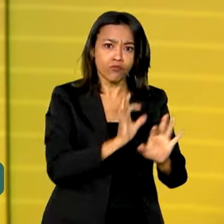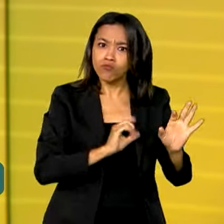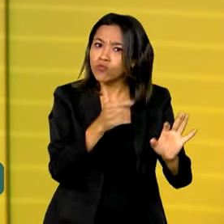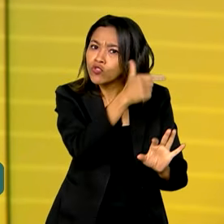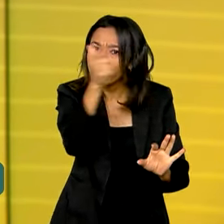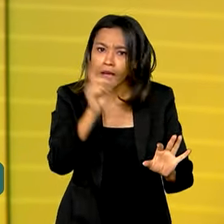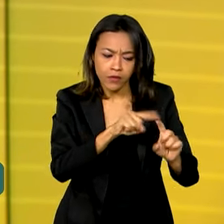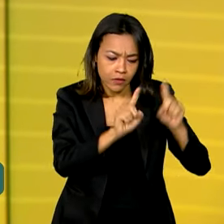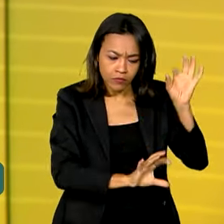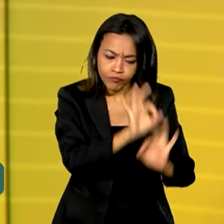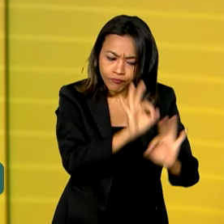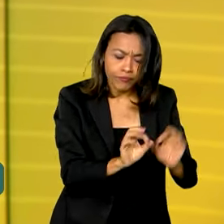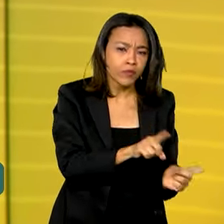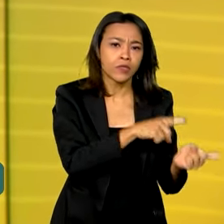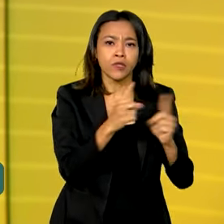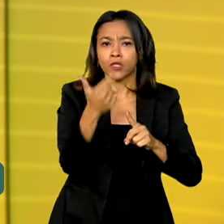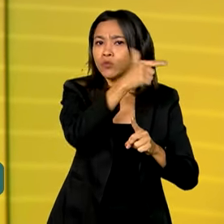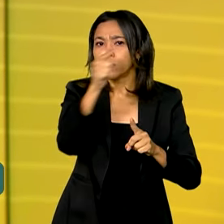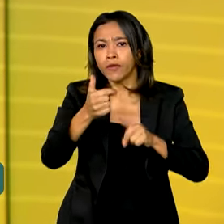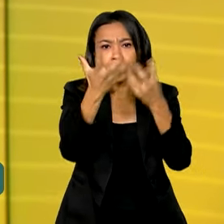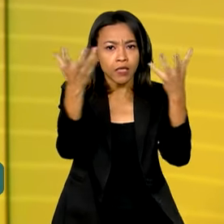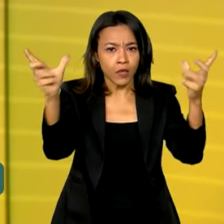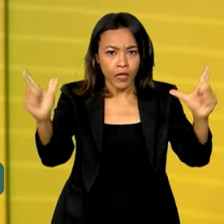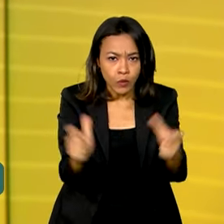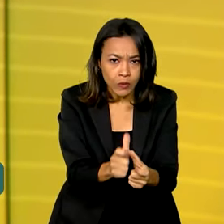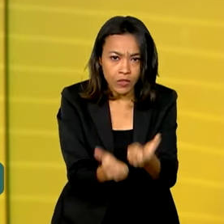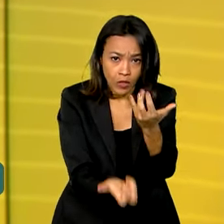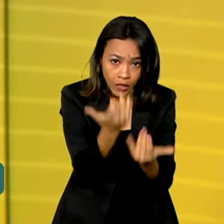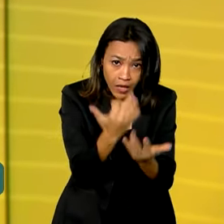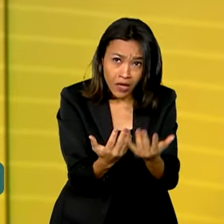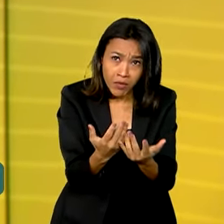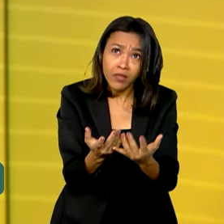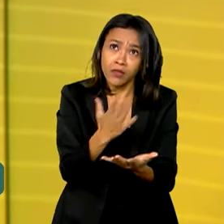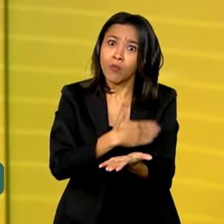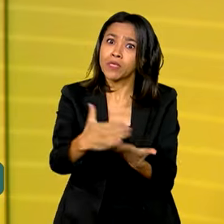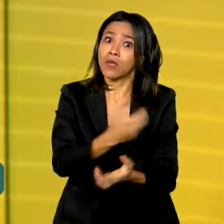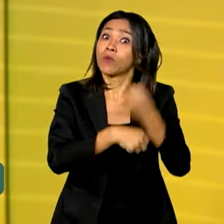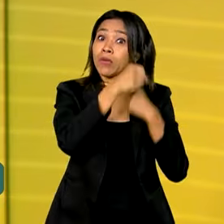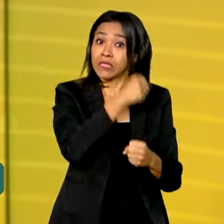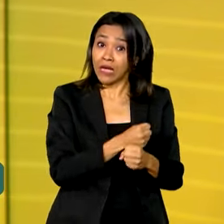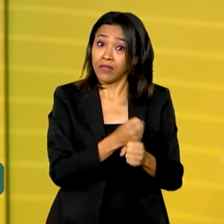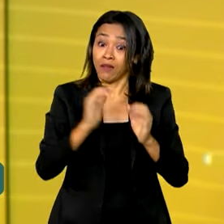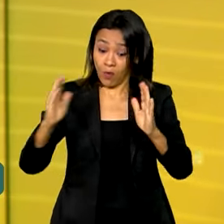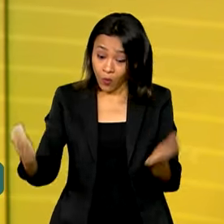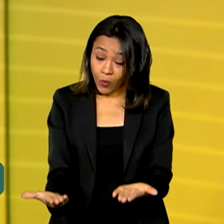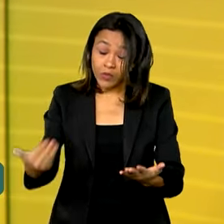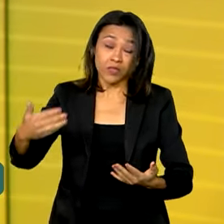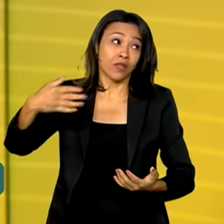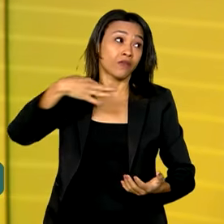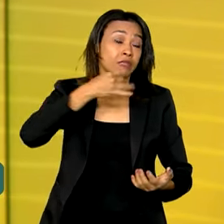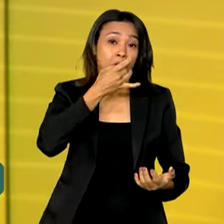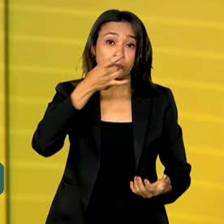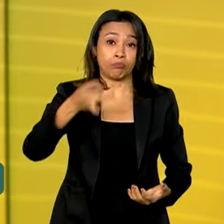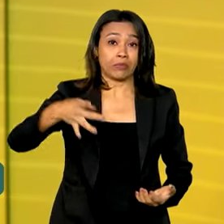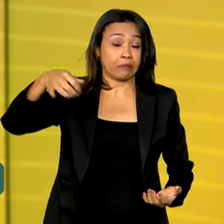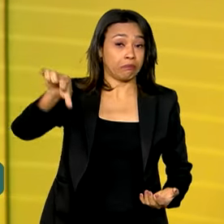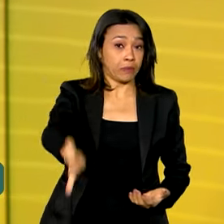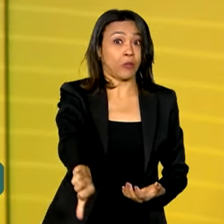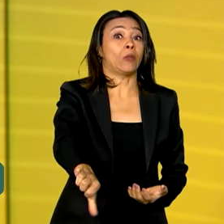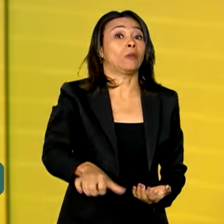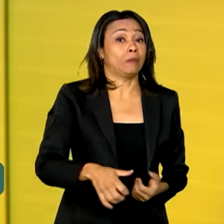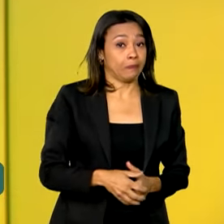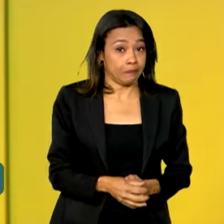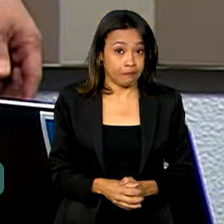reduzido o desmatamento de forma significativa desde o ano passado, a situação certamente estaria muito